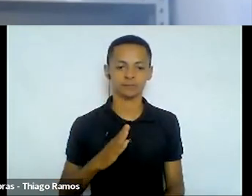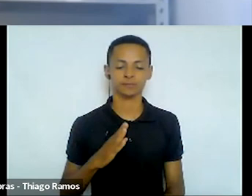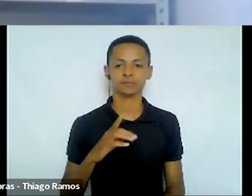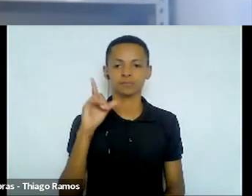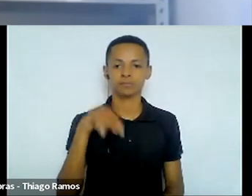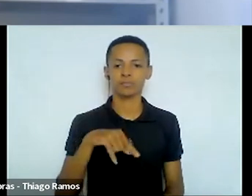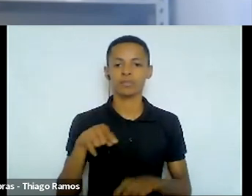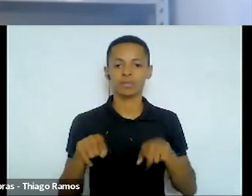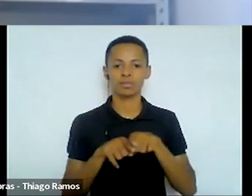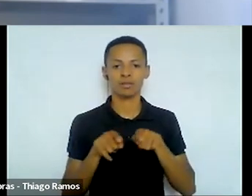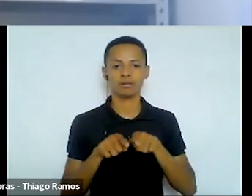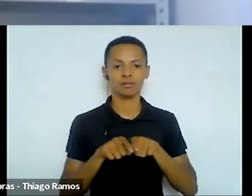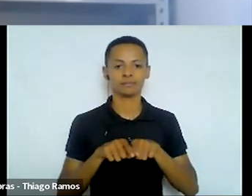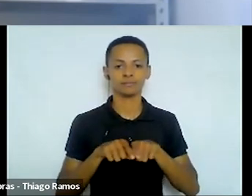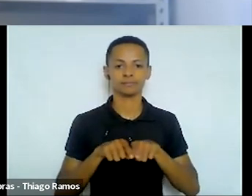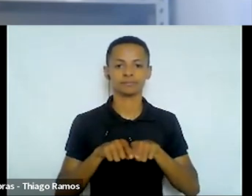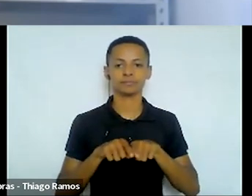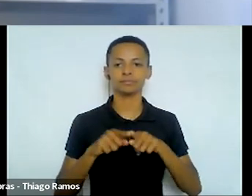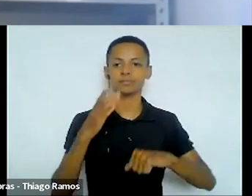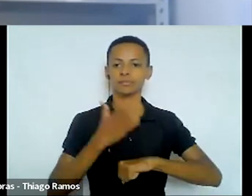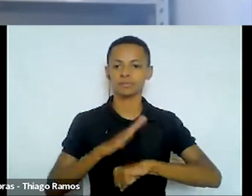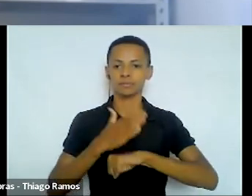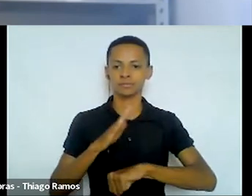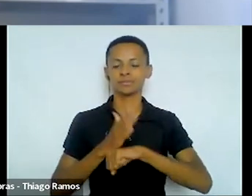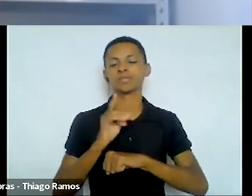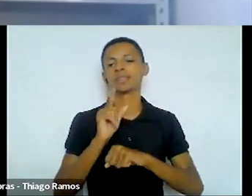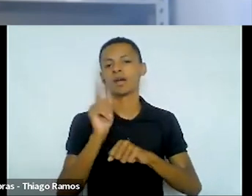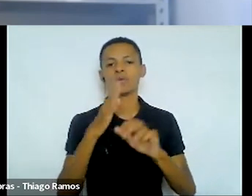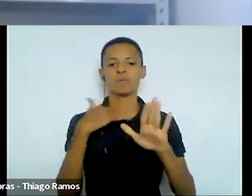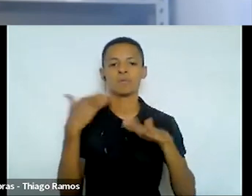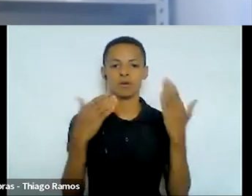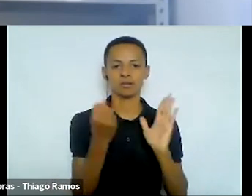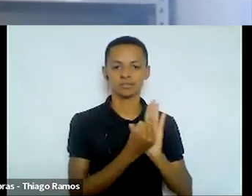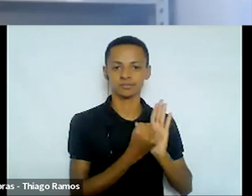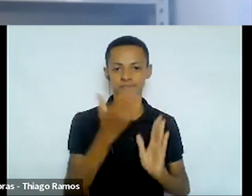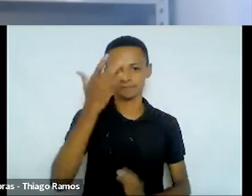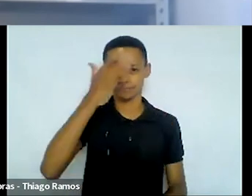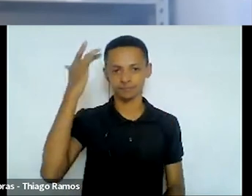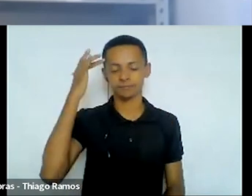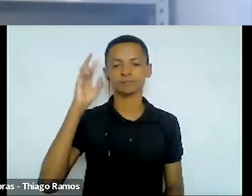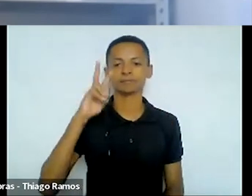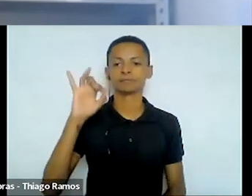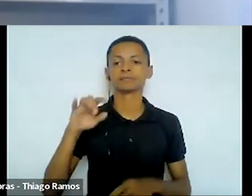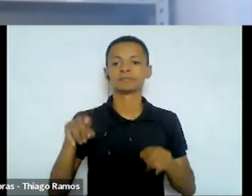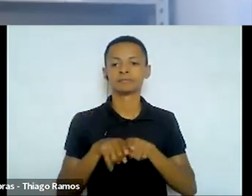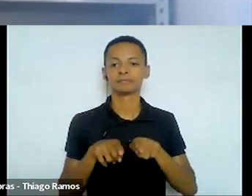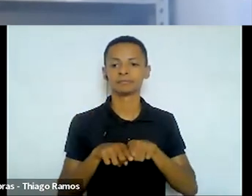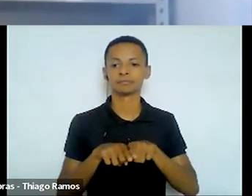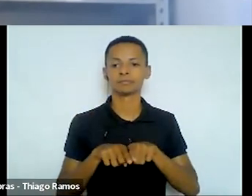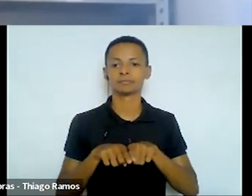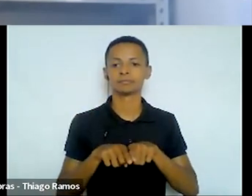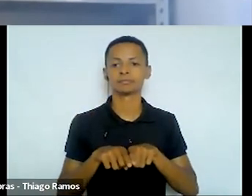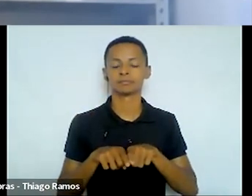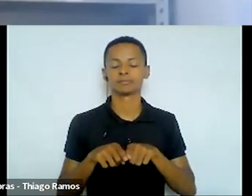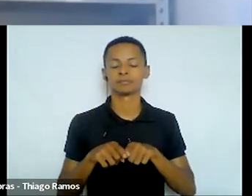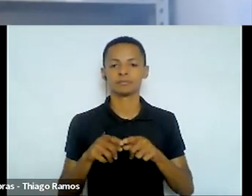que resultaria em praticamente não morte de pessoas, sobretudo nas periferias, redução drástica do